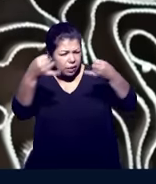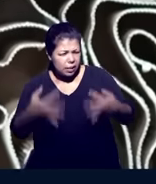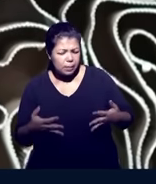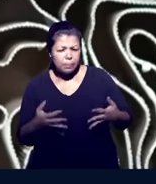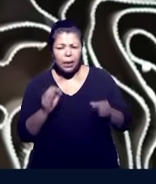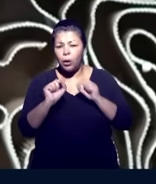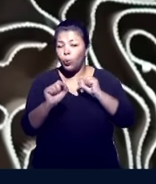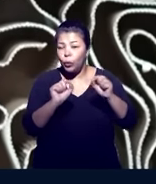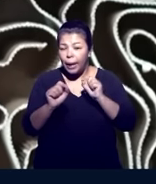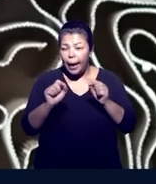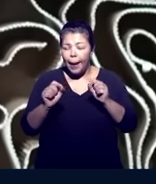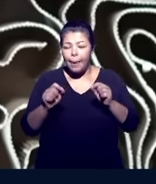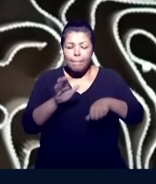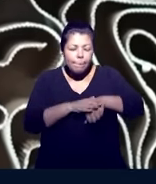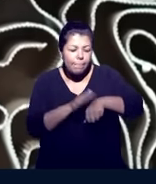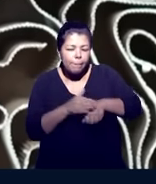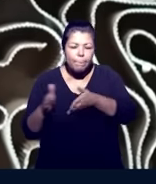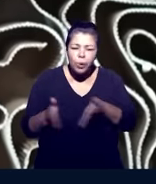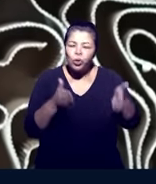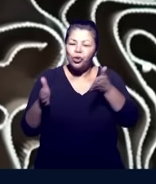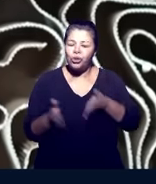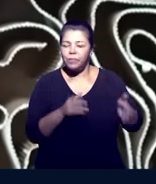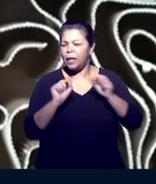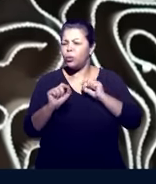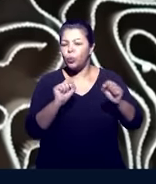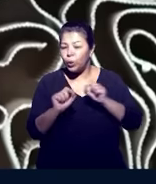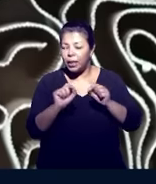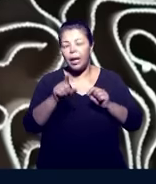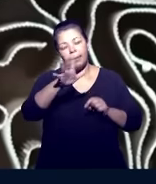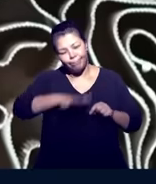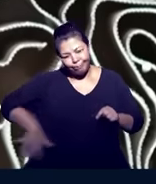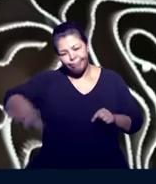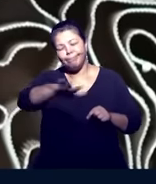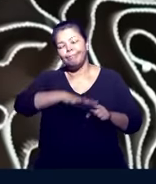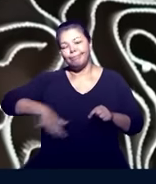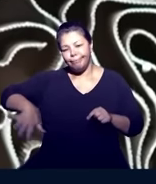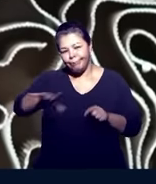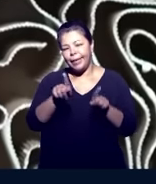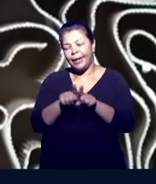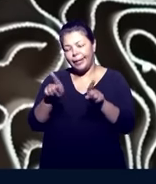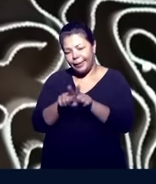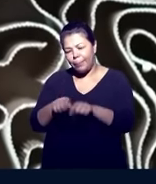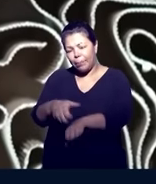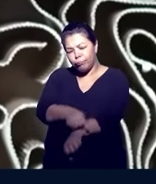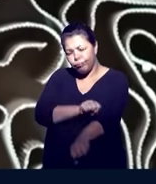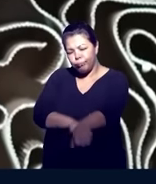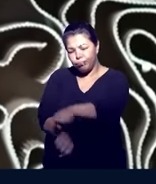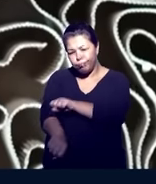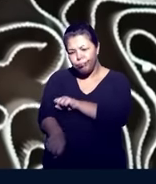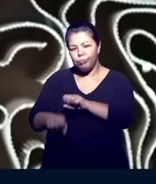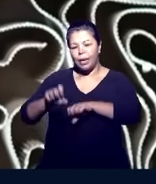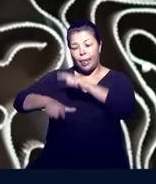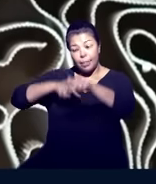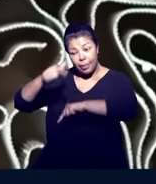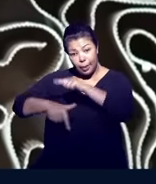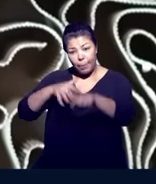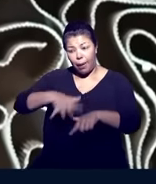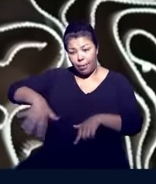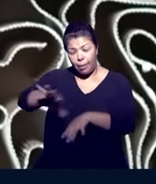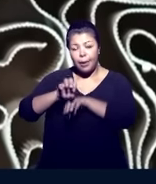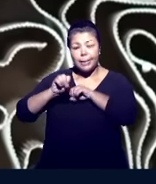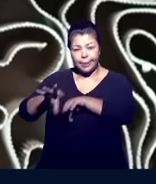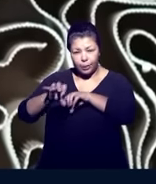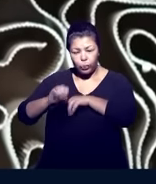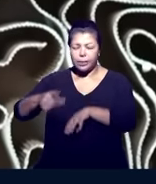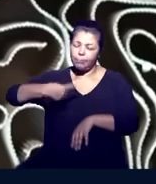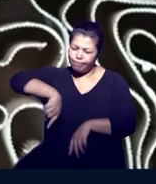destacar uma algo que é muito importante o Senhor conhece muito bem que é a questão da educação a gente tem um desafio enorme de melhorar a qualidade da educação do Brasil e